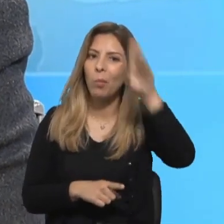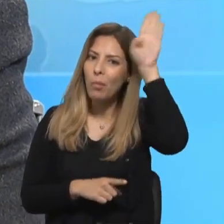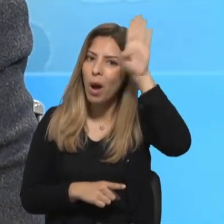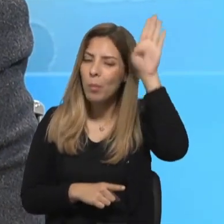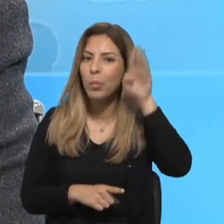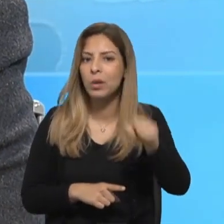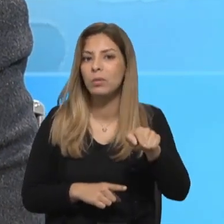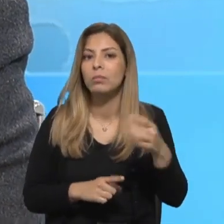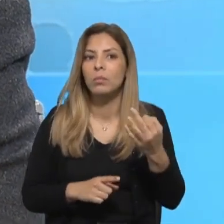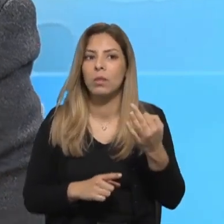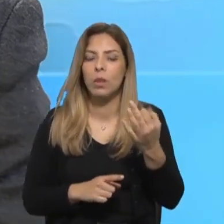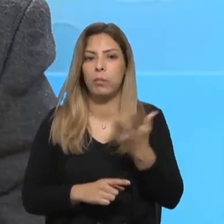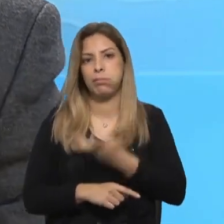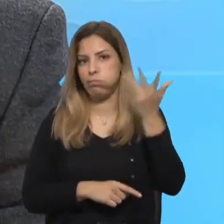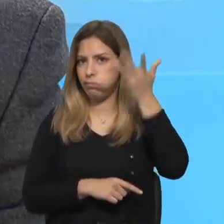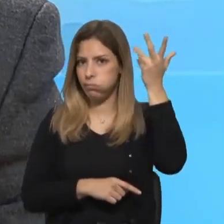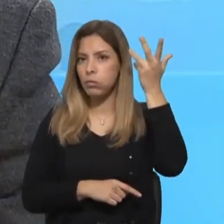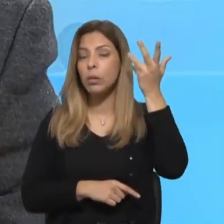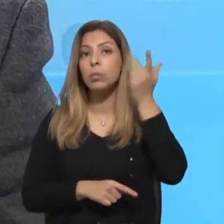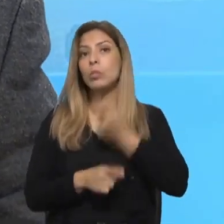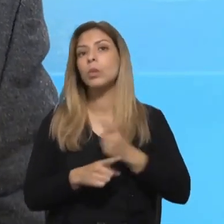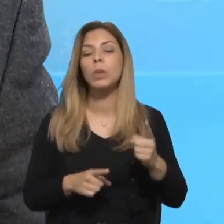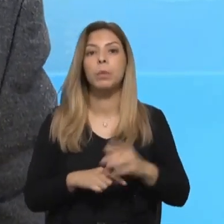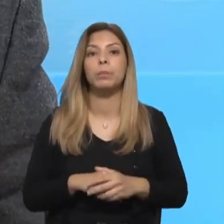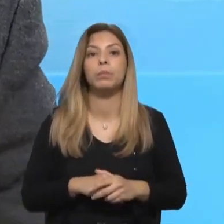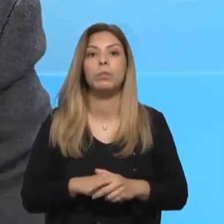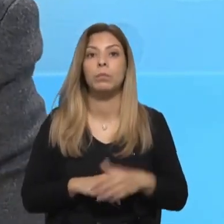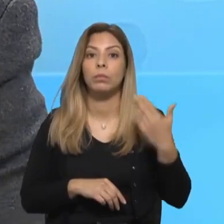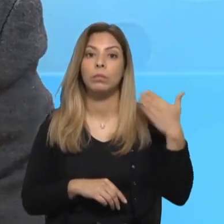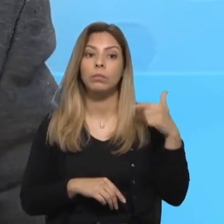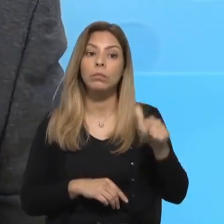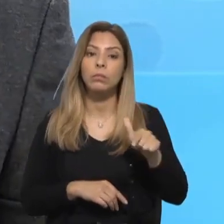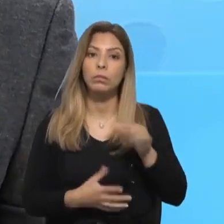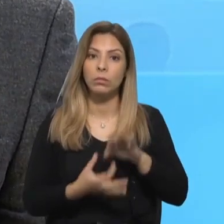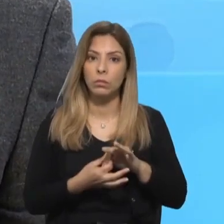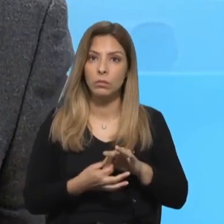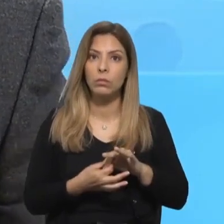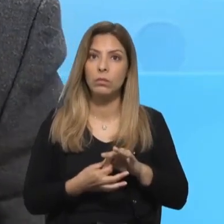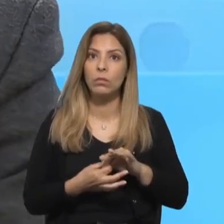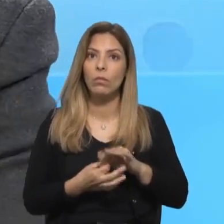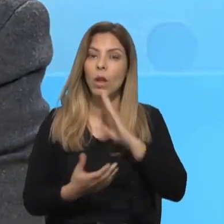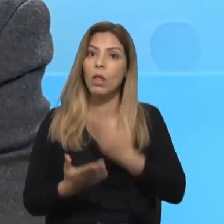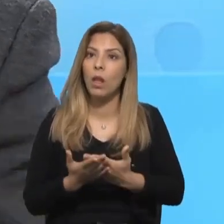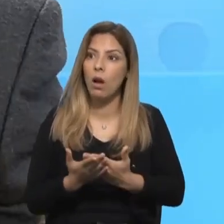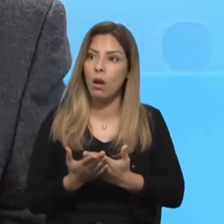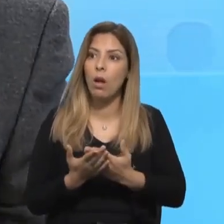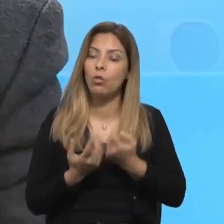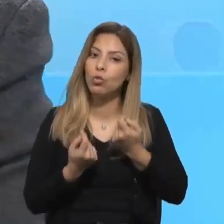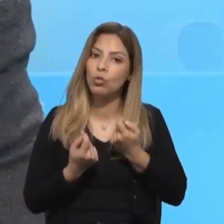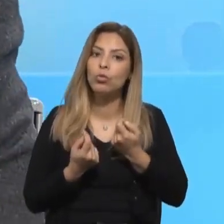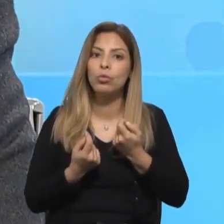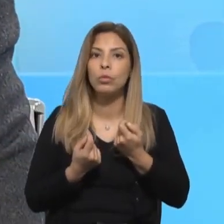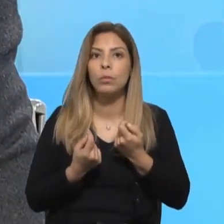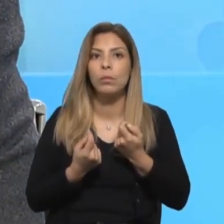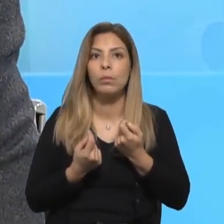primeiro lugar, foi profético. Ele atravessa, o seu pontificado, se olharmos